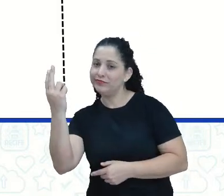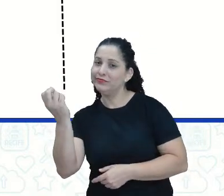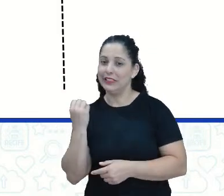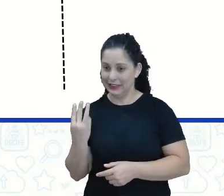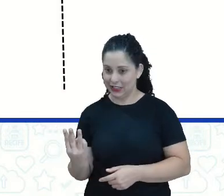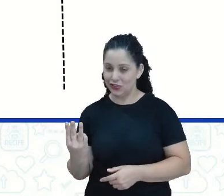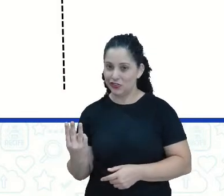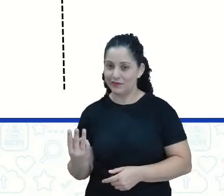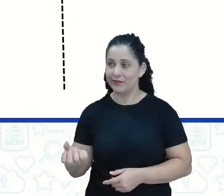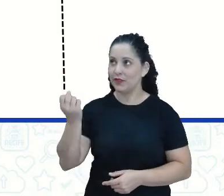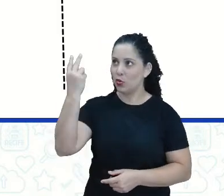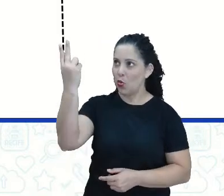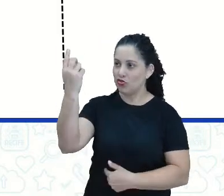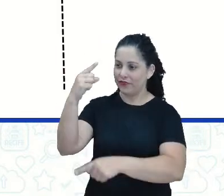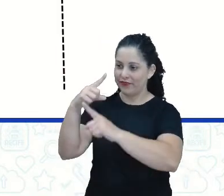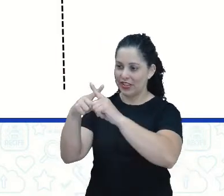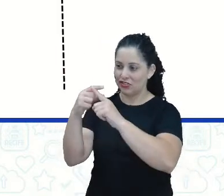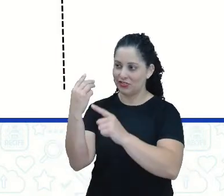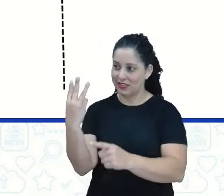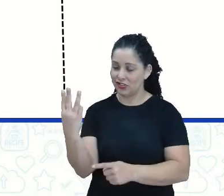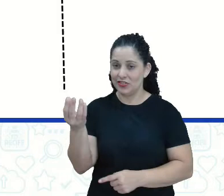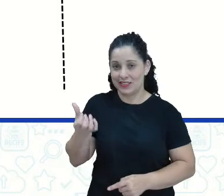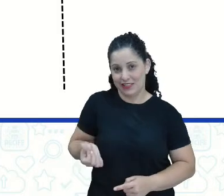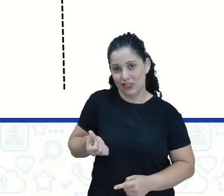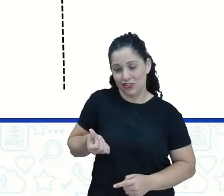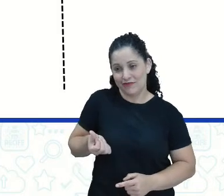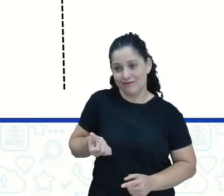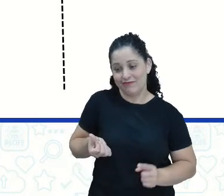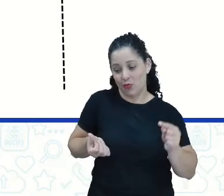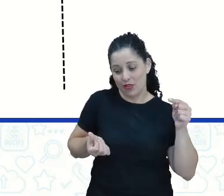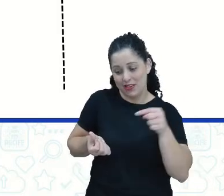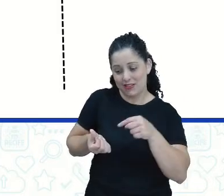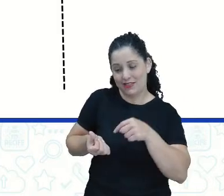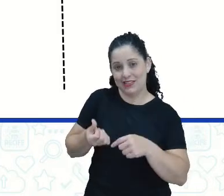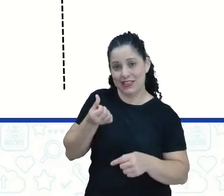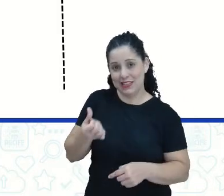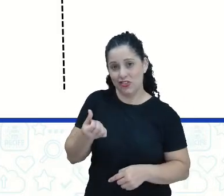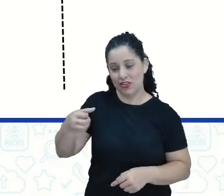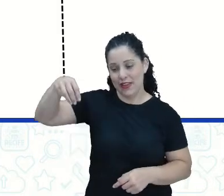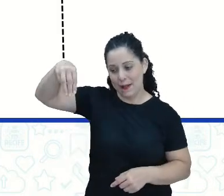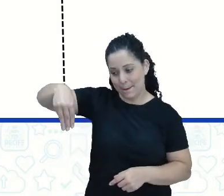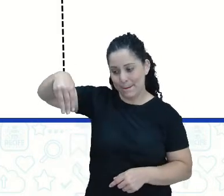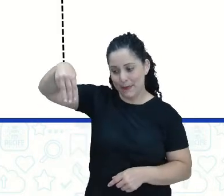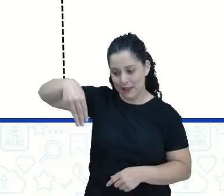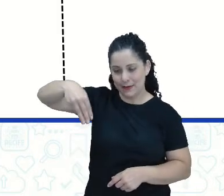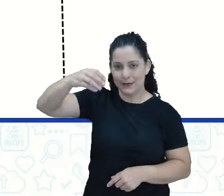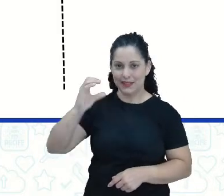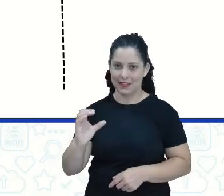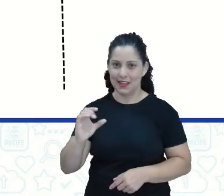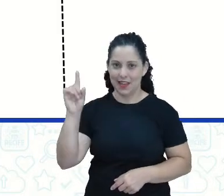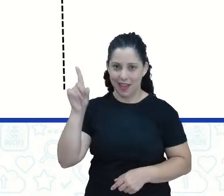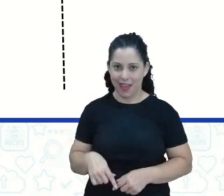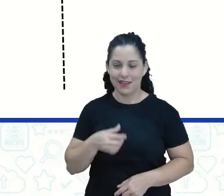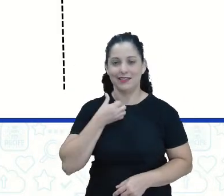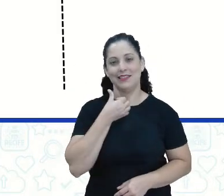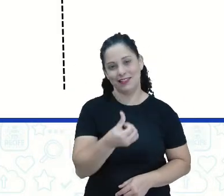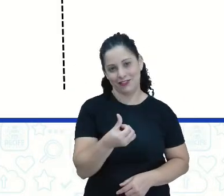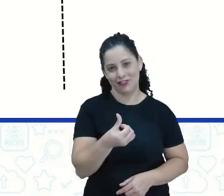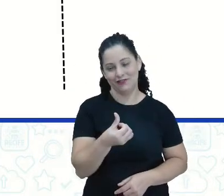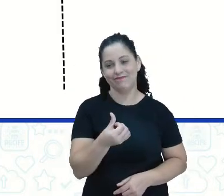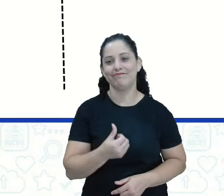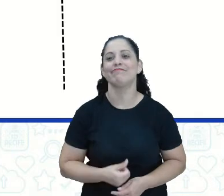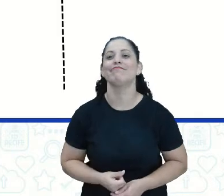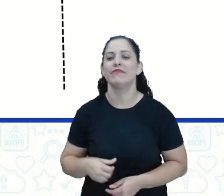2 vezes 3 deu igual a 6. Significa o quê, Ricardinho? Que o MMC é igual a 6.